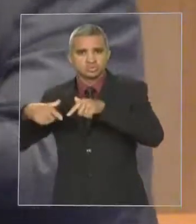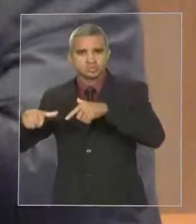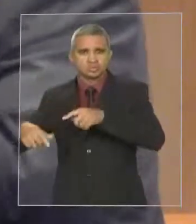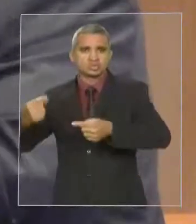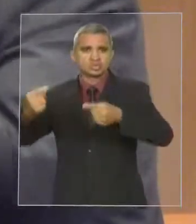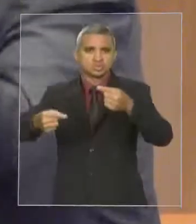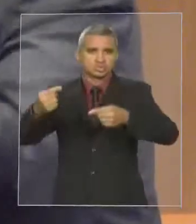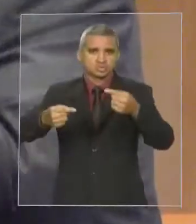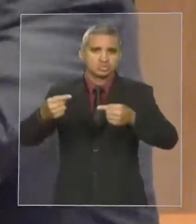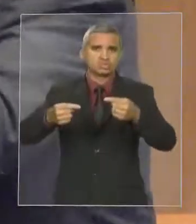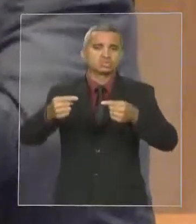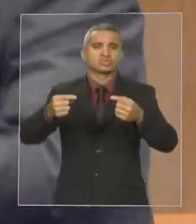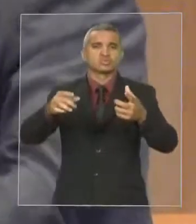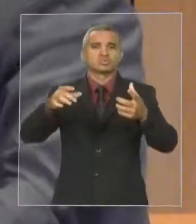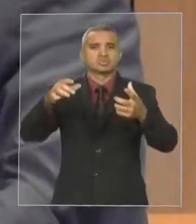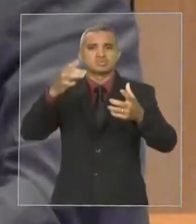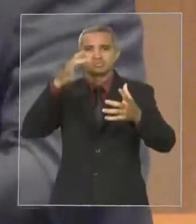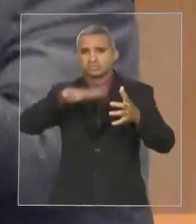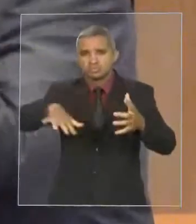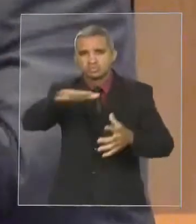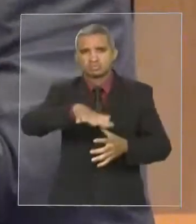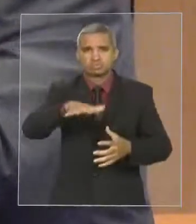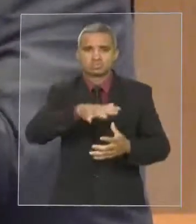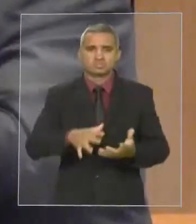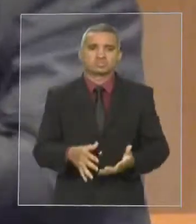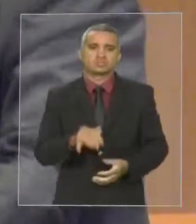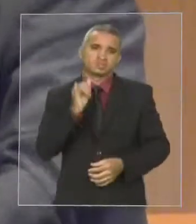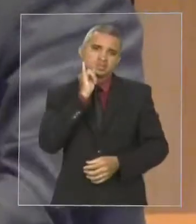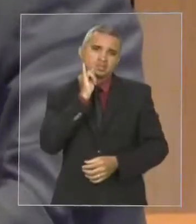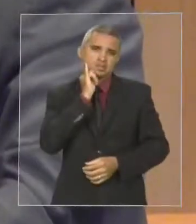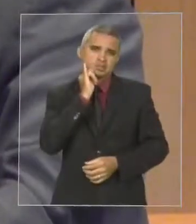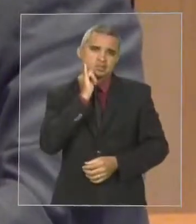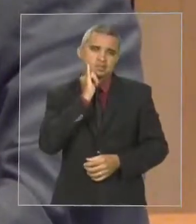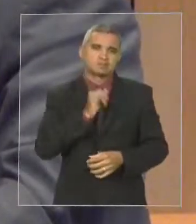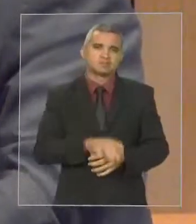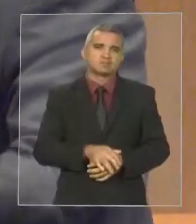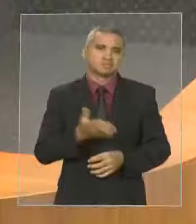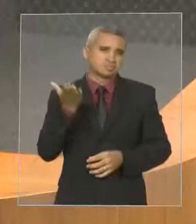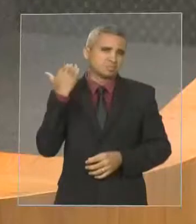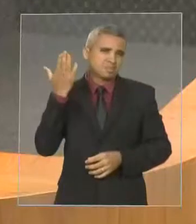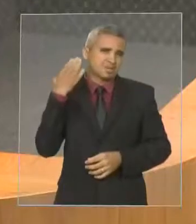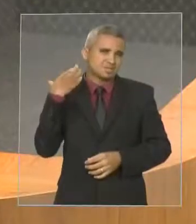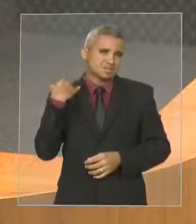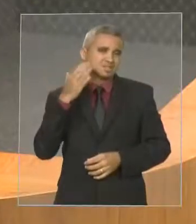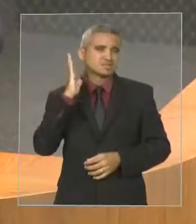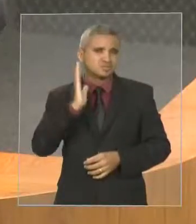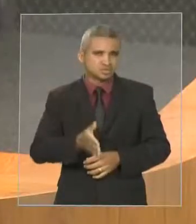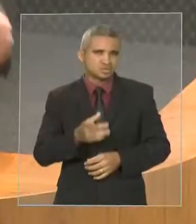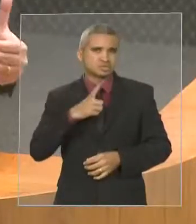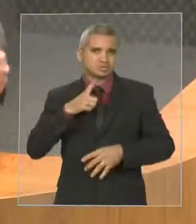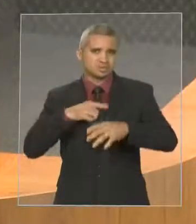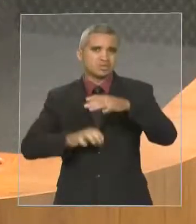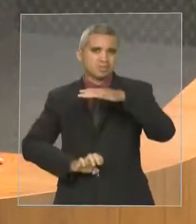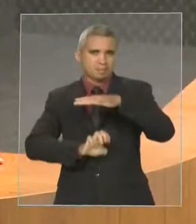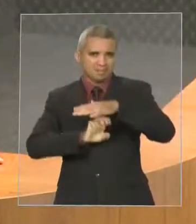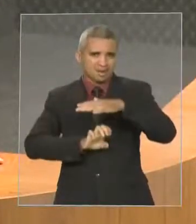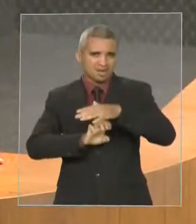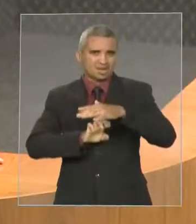de empreendimentos que vieram para cá como salvadores da pátria e que, no meu entendimento,